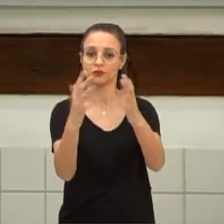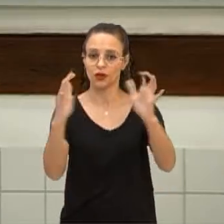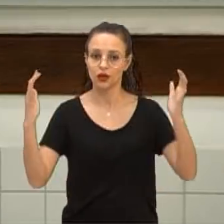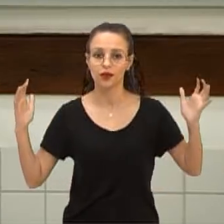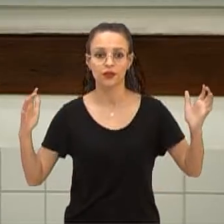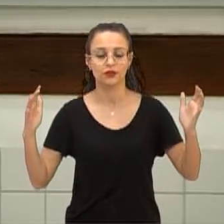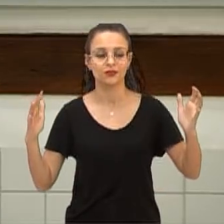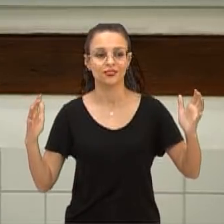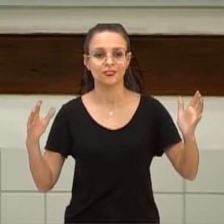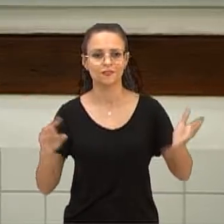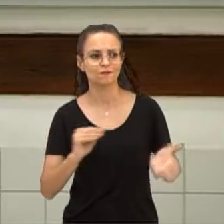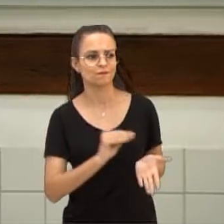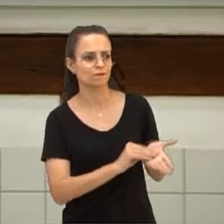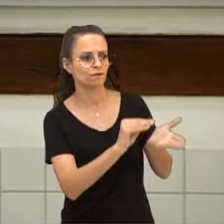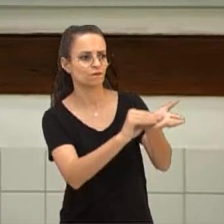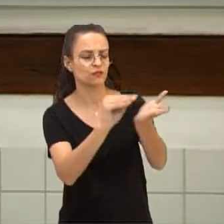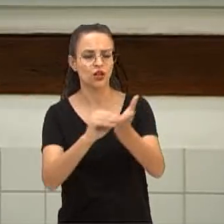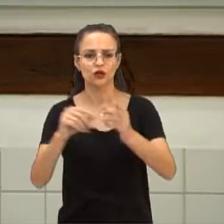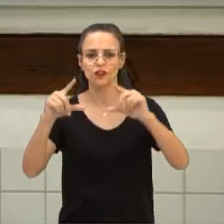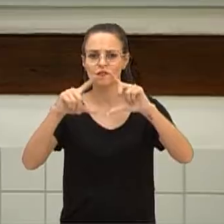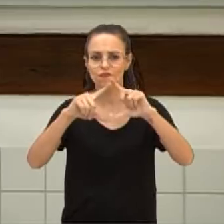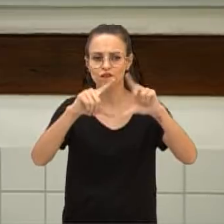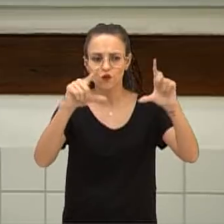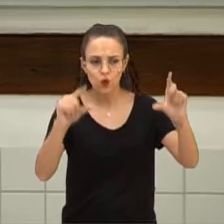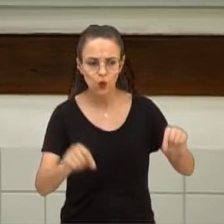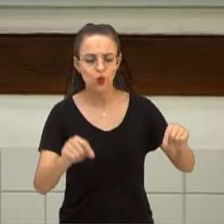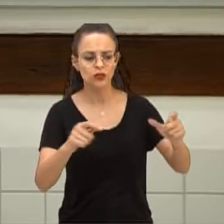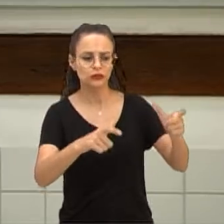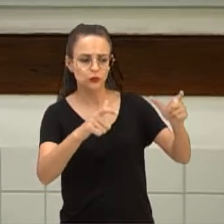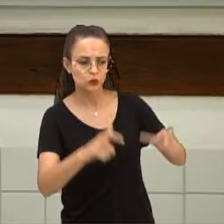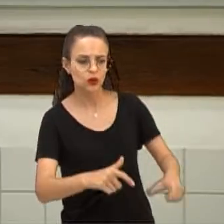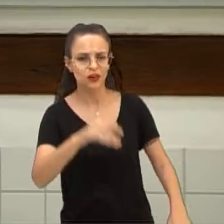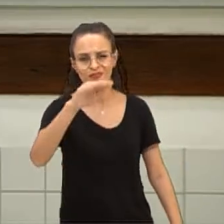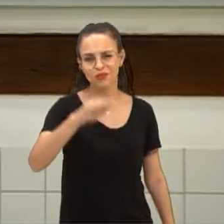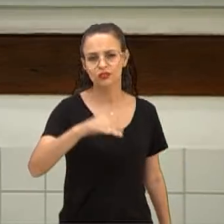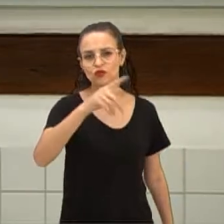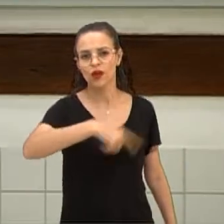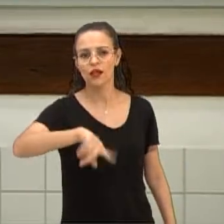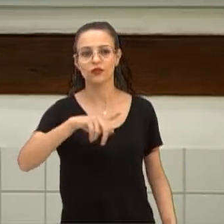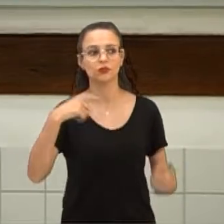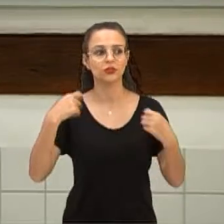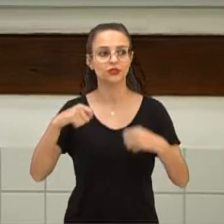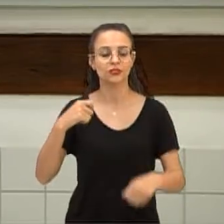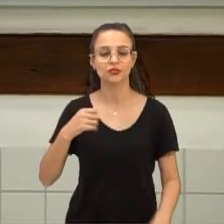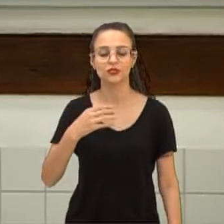ficar desprovido das folhas numa região mais baixa, né, elas